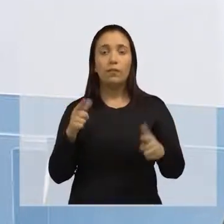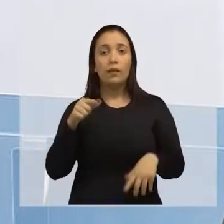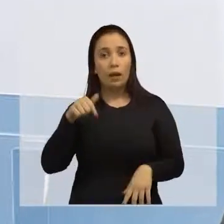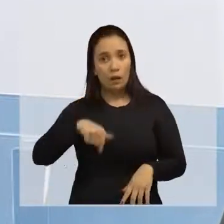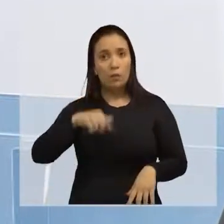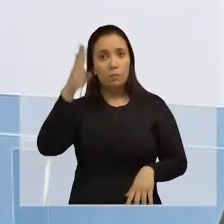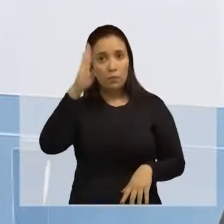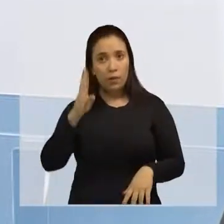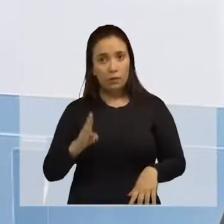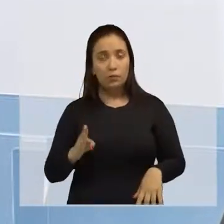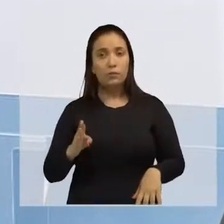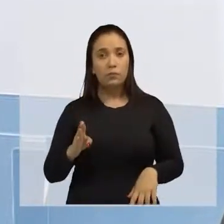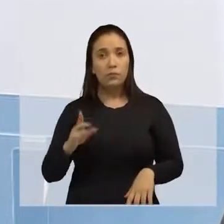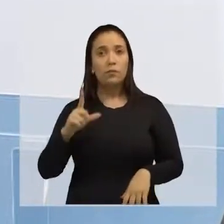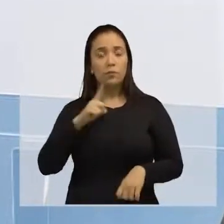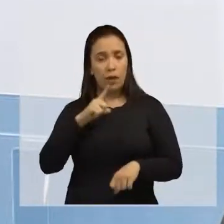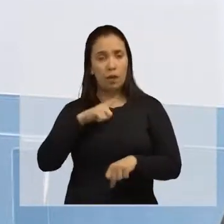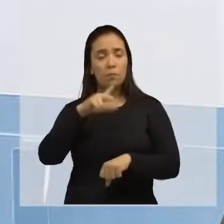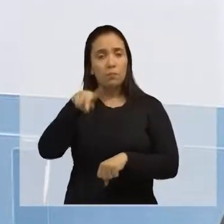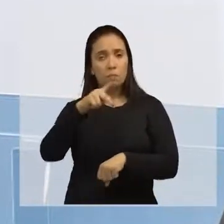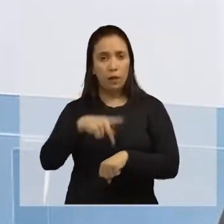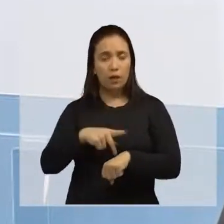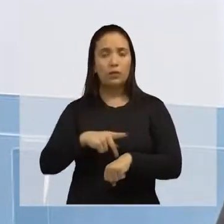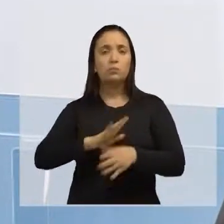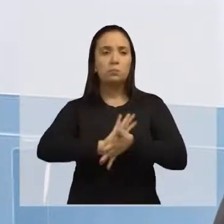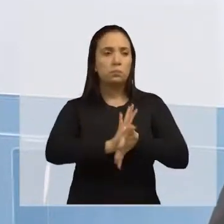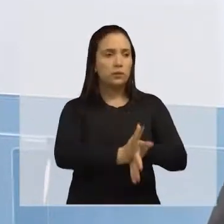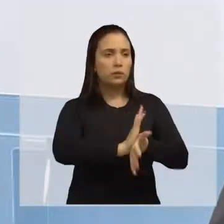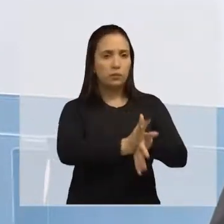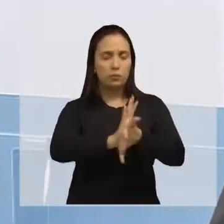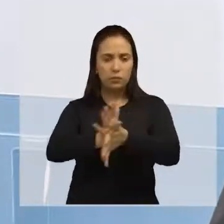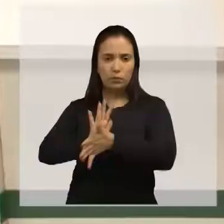dos países mais racistas do mundo. A democracia